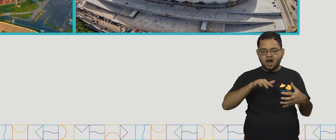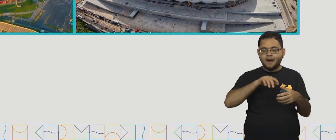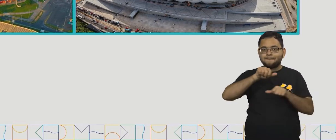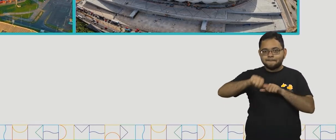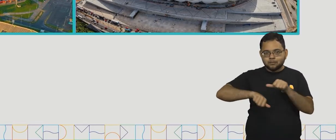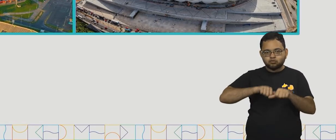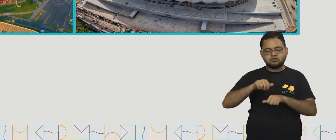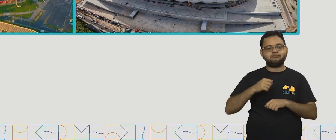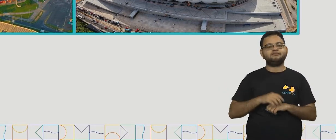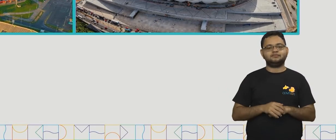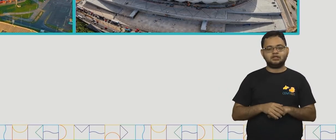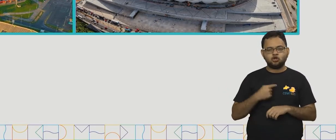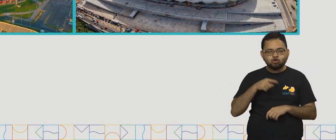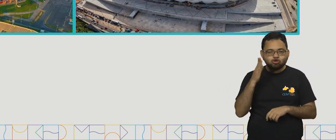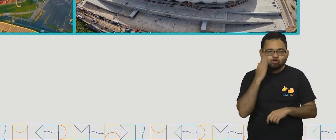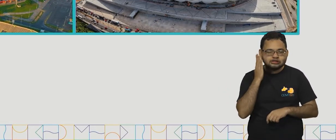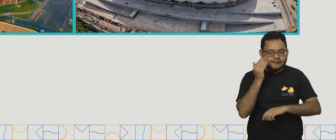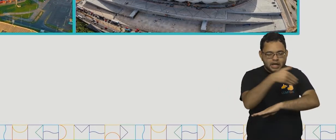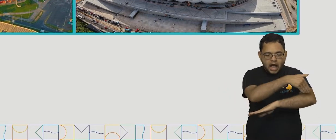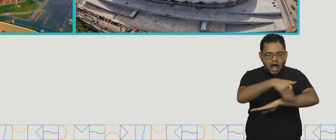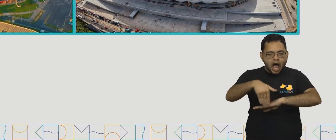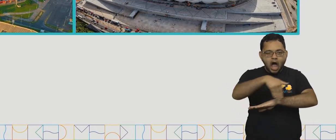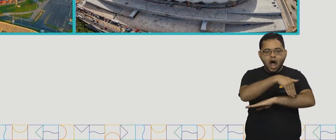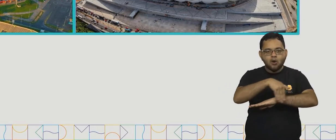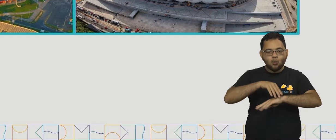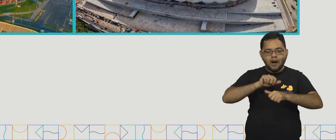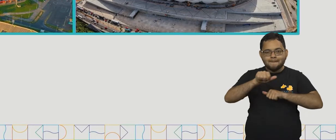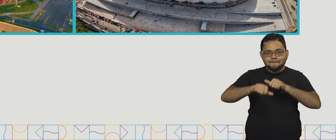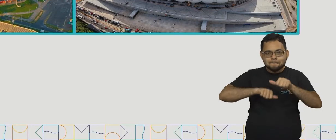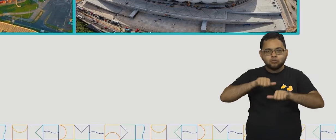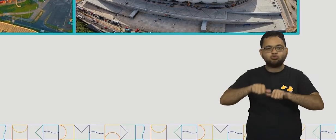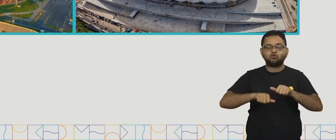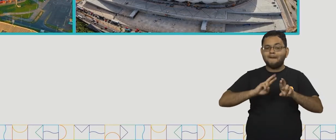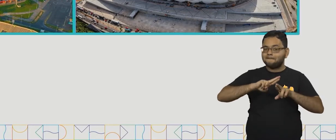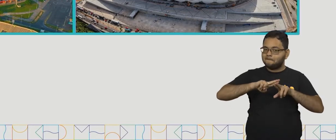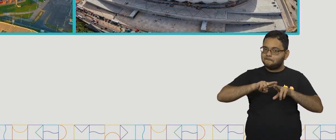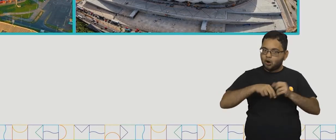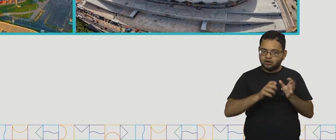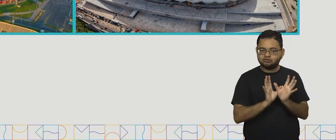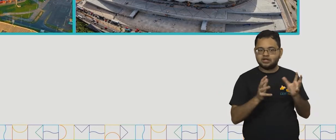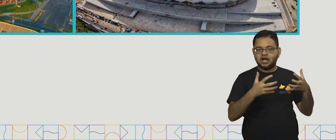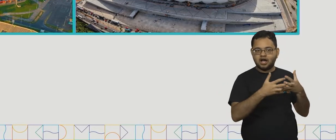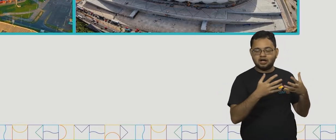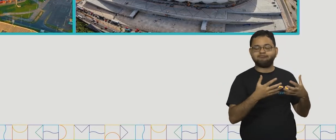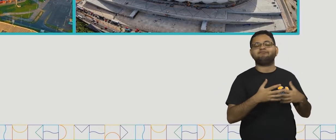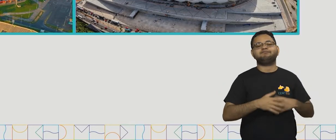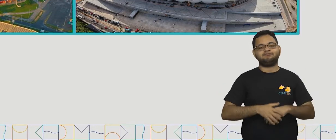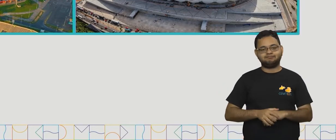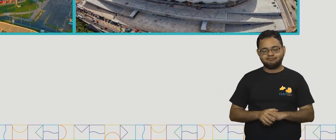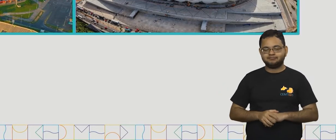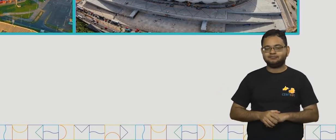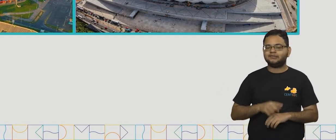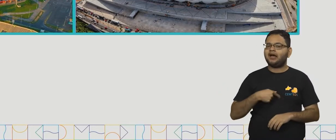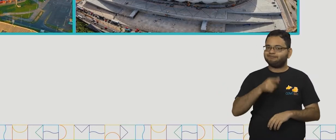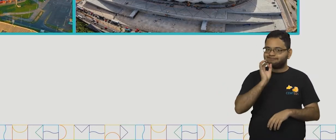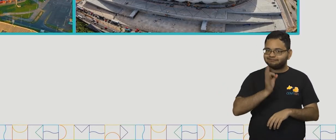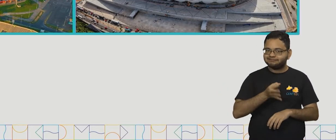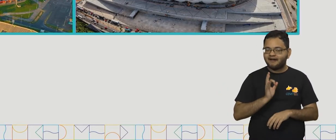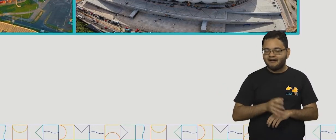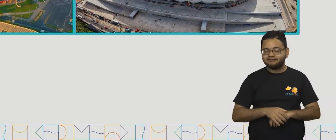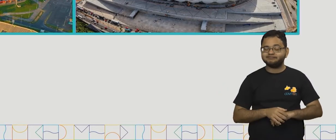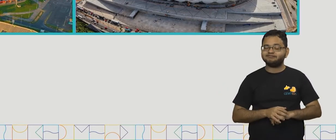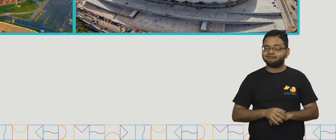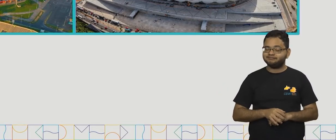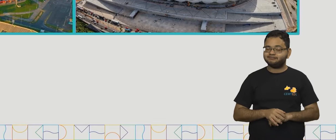até mudança na direção das avenidas por conta da arena e por conta da própria Copa do Mundo? Pois é,